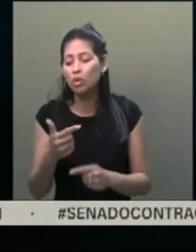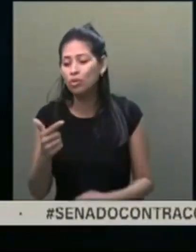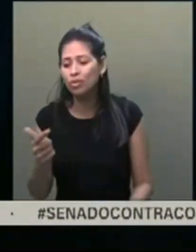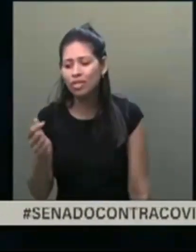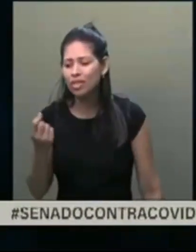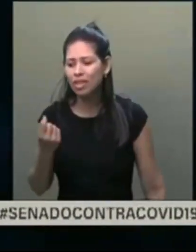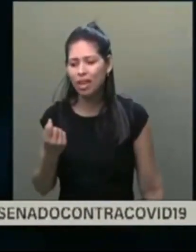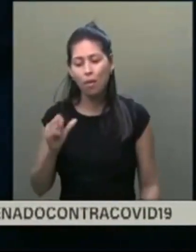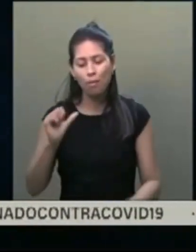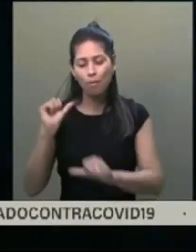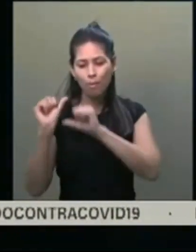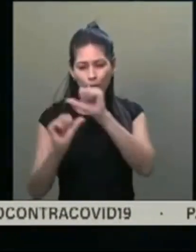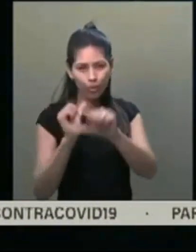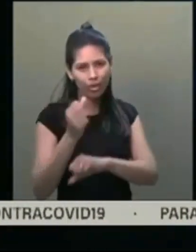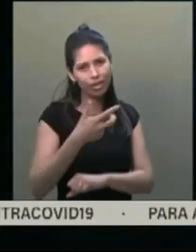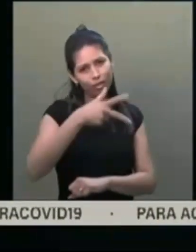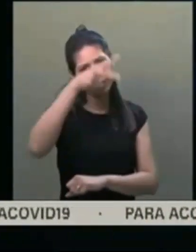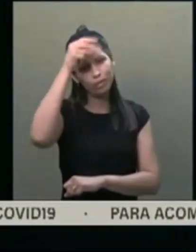eleito.